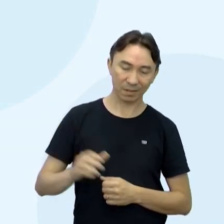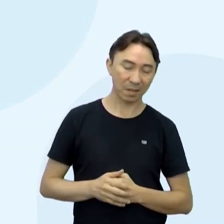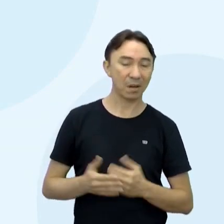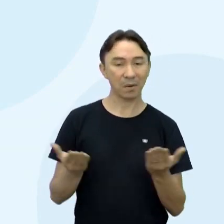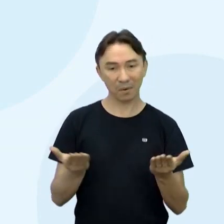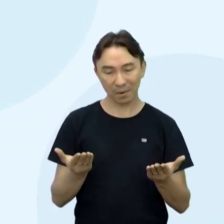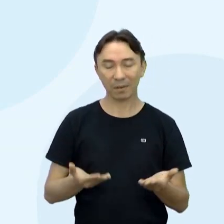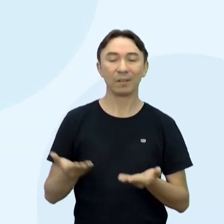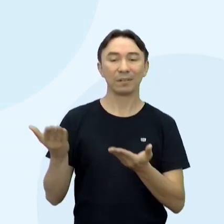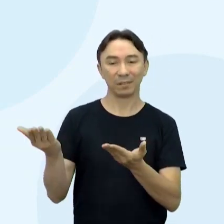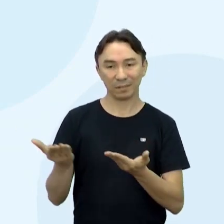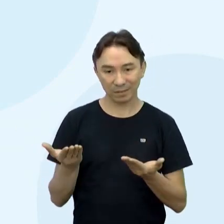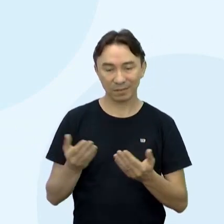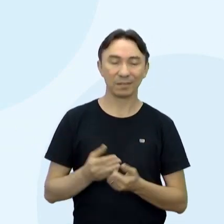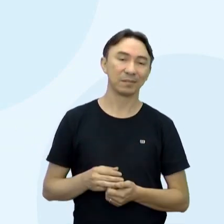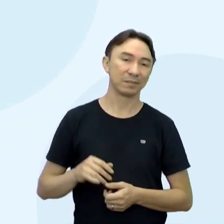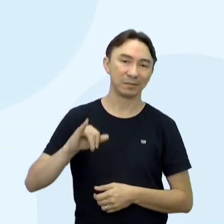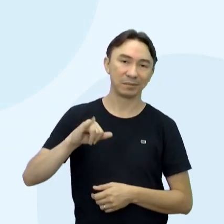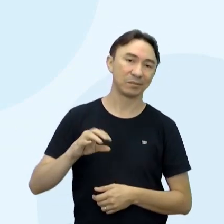professor Jorge.